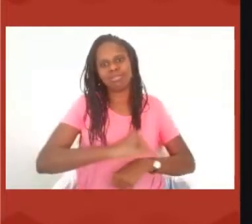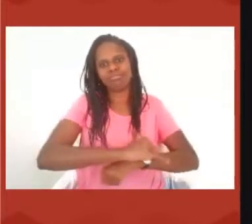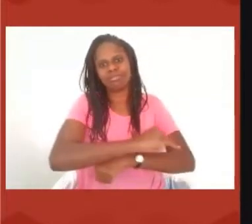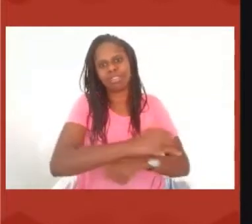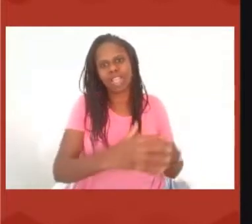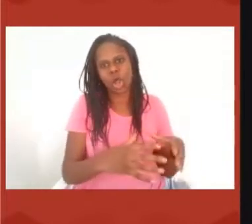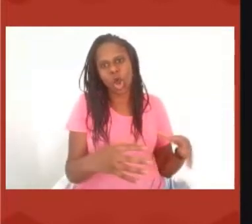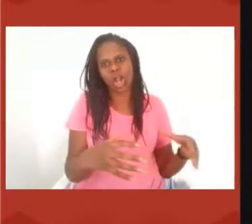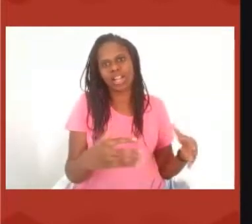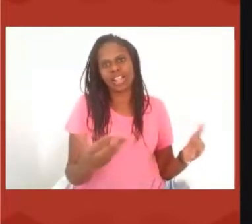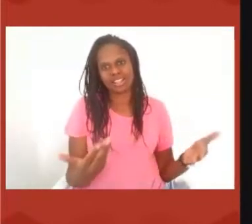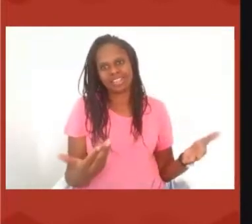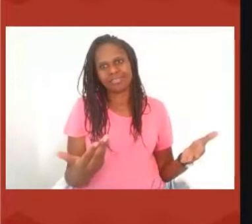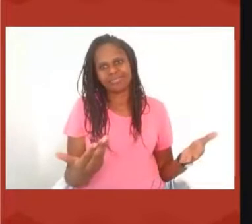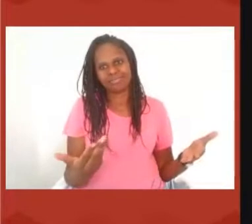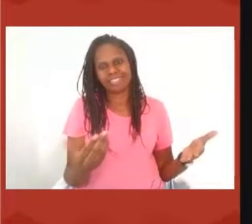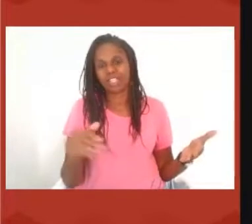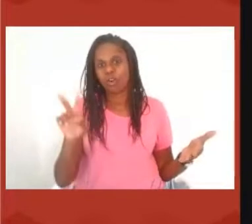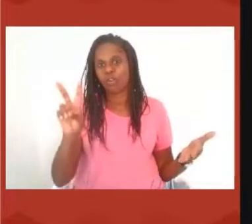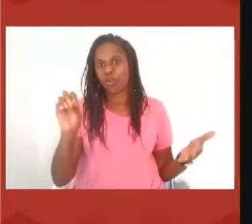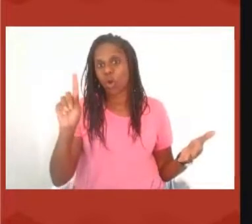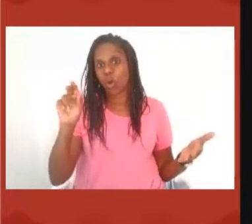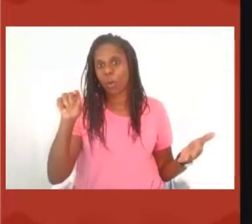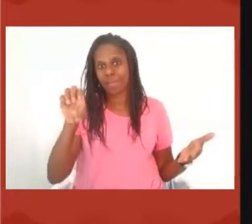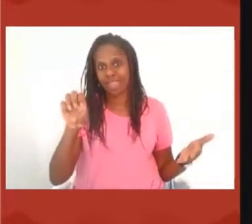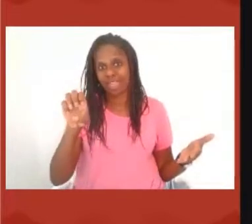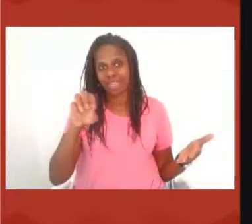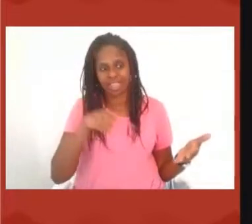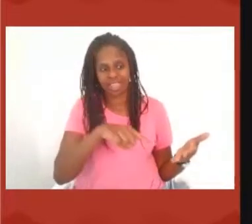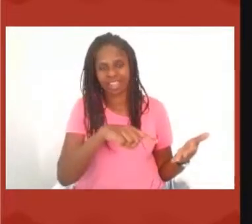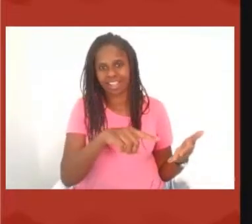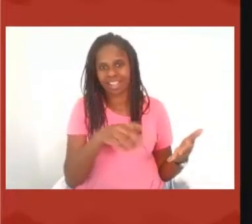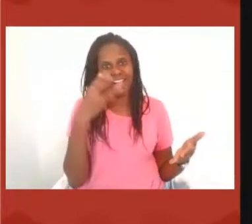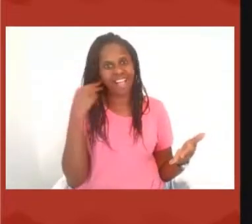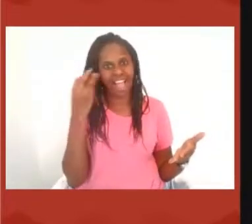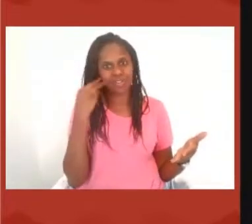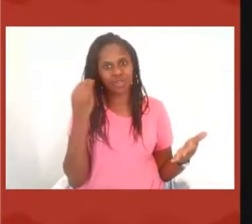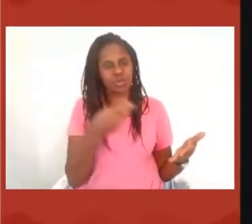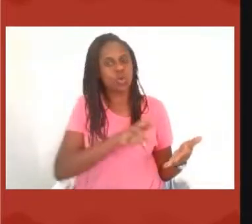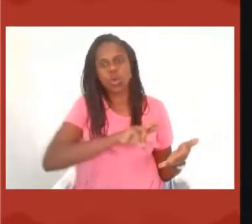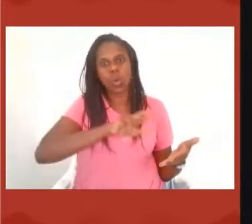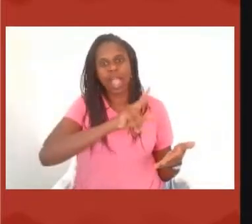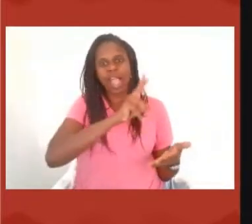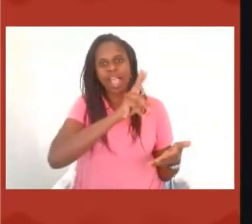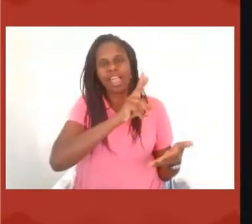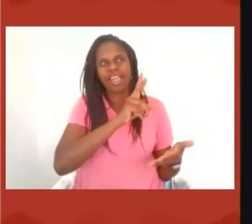É, ó, eu coloquei lá, ainda não apareceu aí no Meet, mas eu coloquei lá.